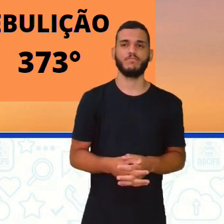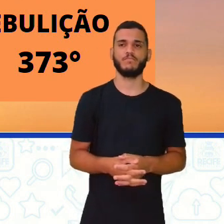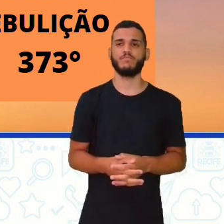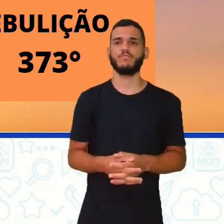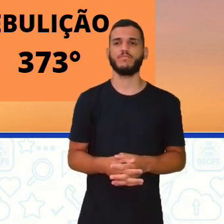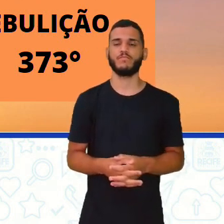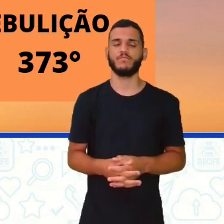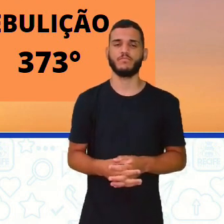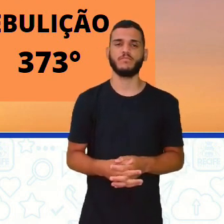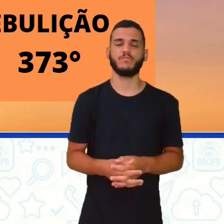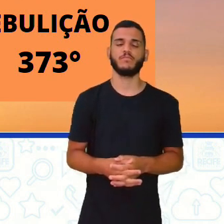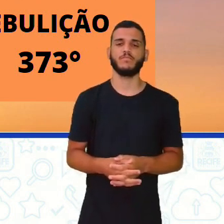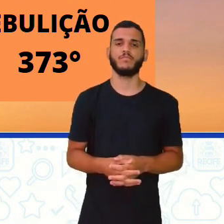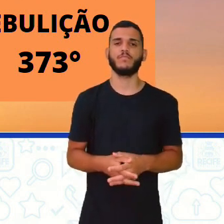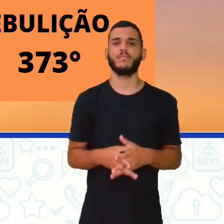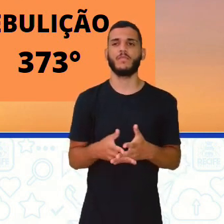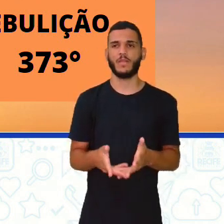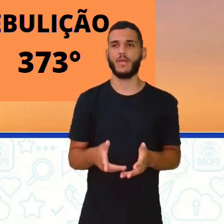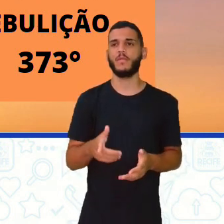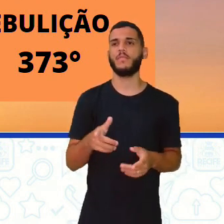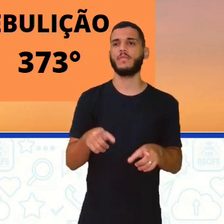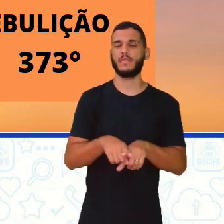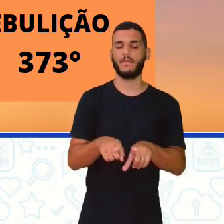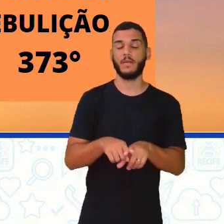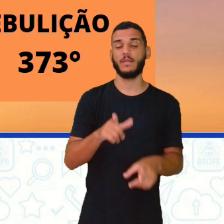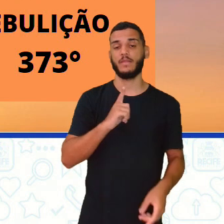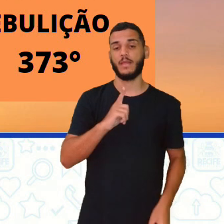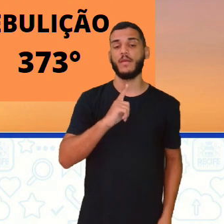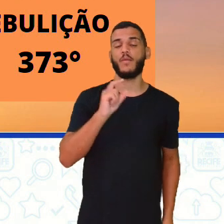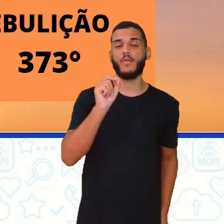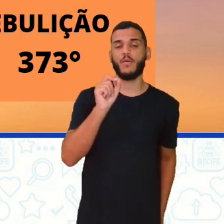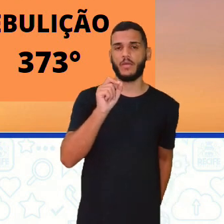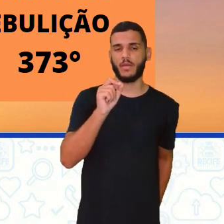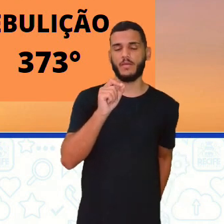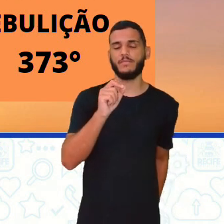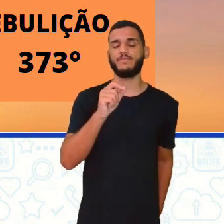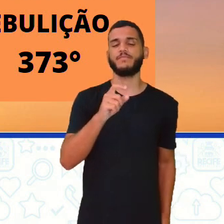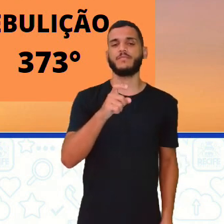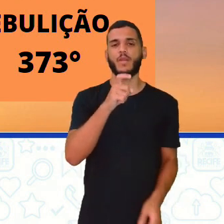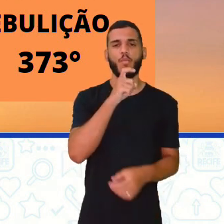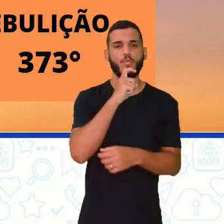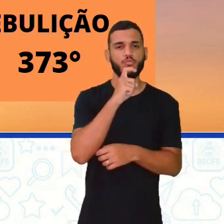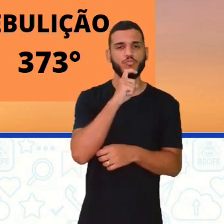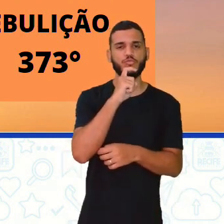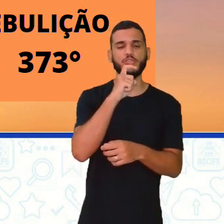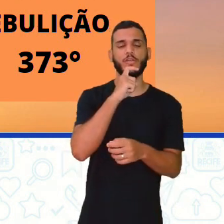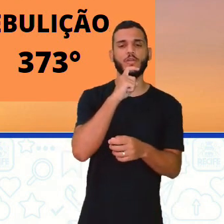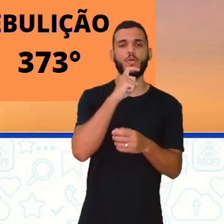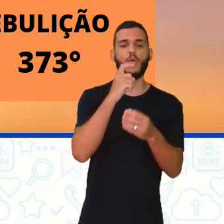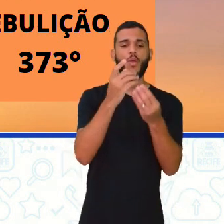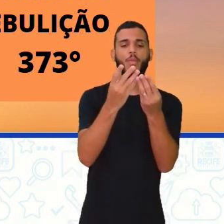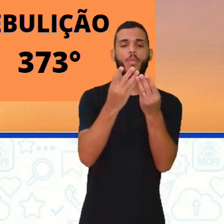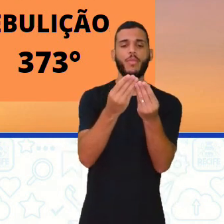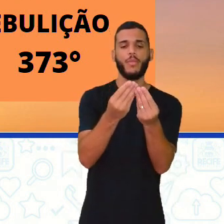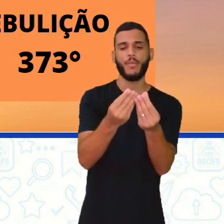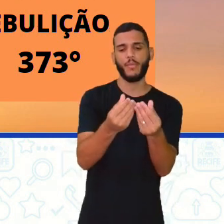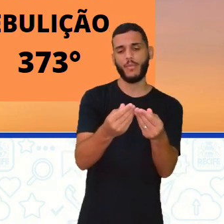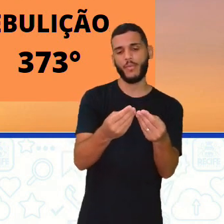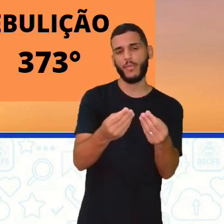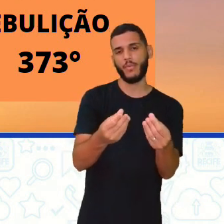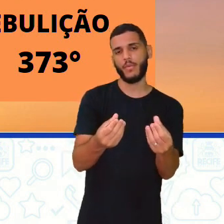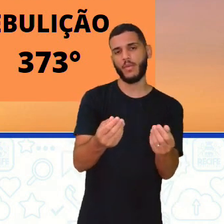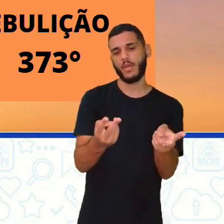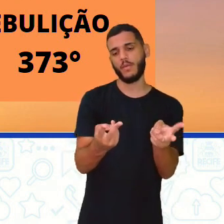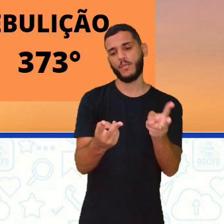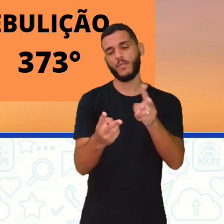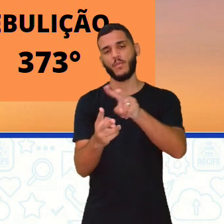eu vejo a questão do gelo derretendo, né, ou o gelo saindo desse estado muito frio, passando aí